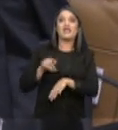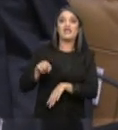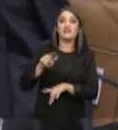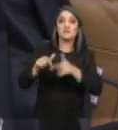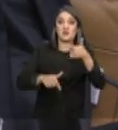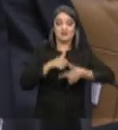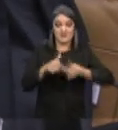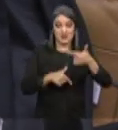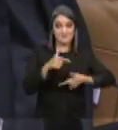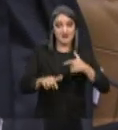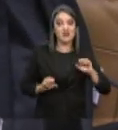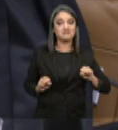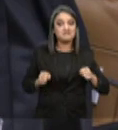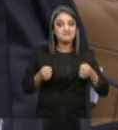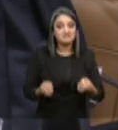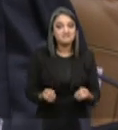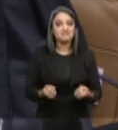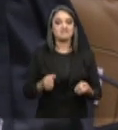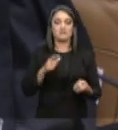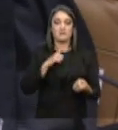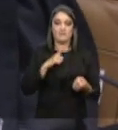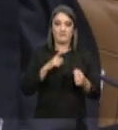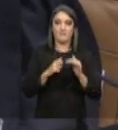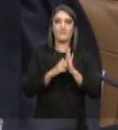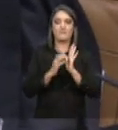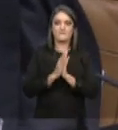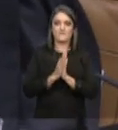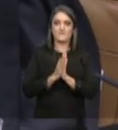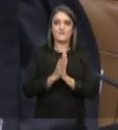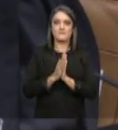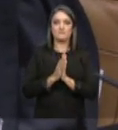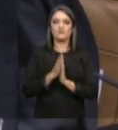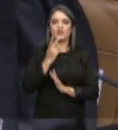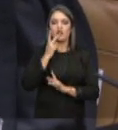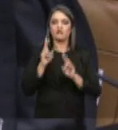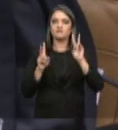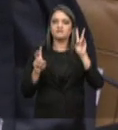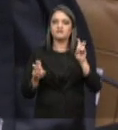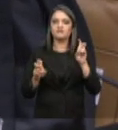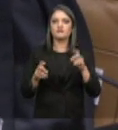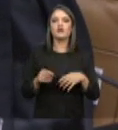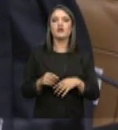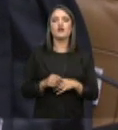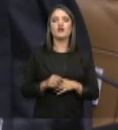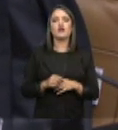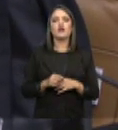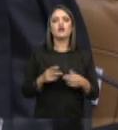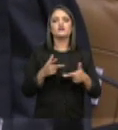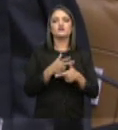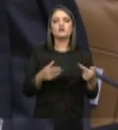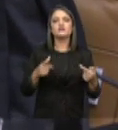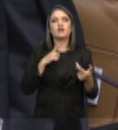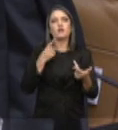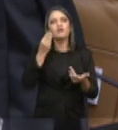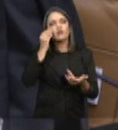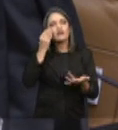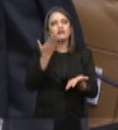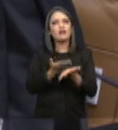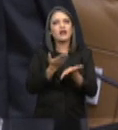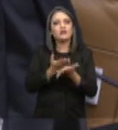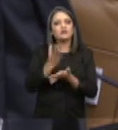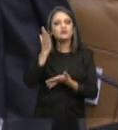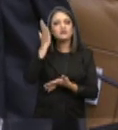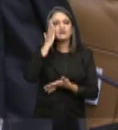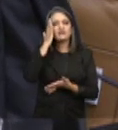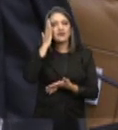orgulho naquela oração disse ele do que tem o logrado saber o melhor eu devo as